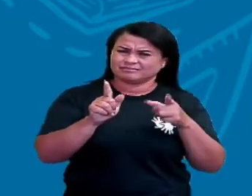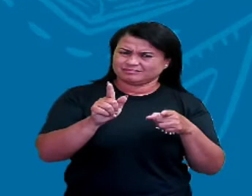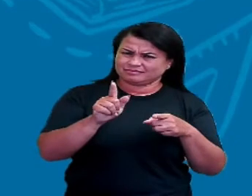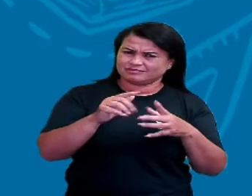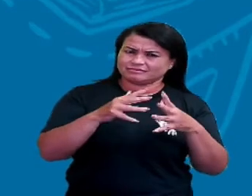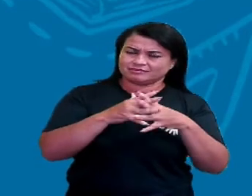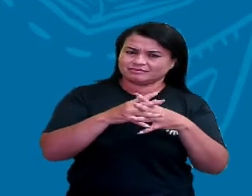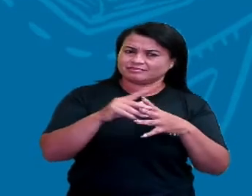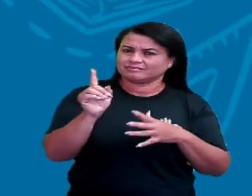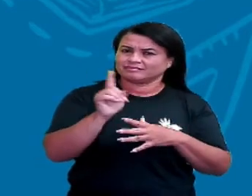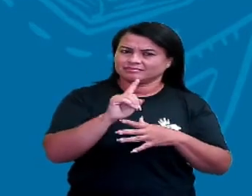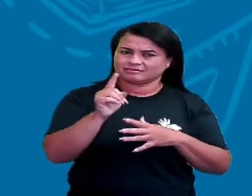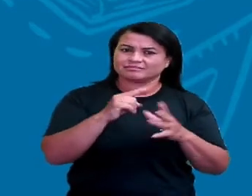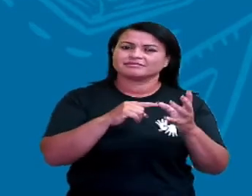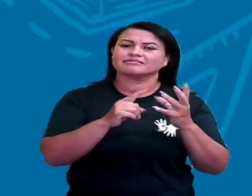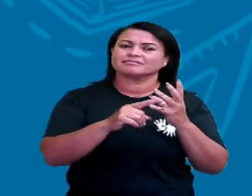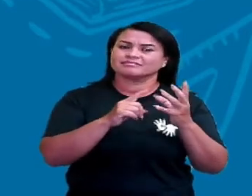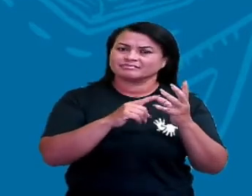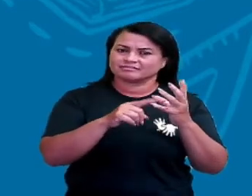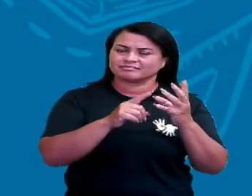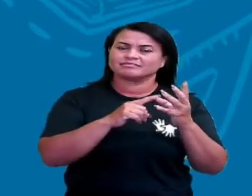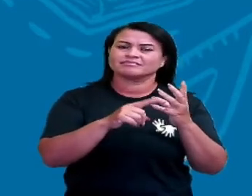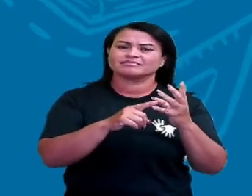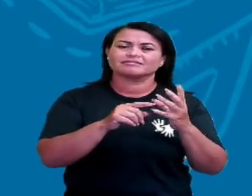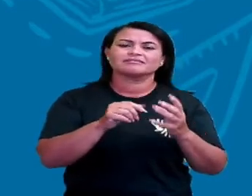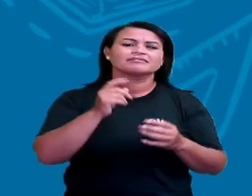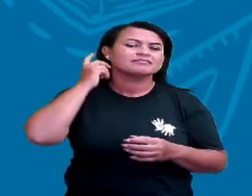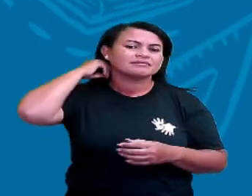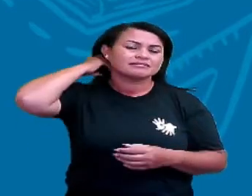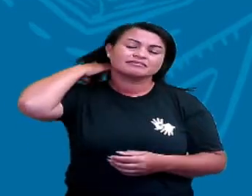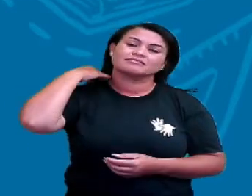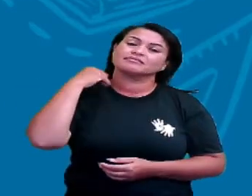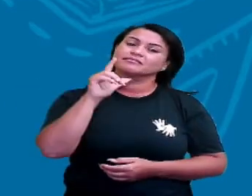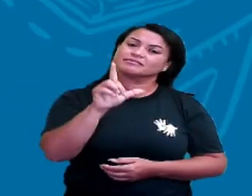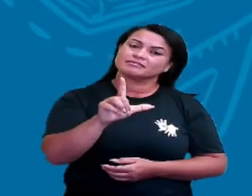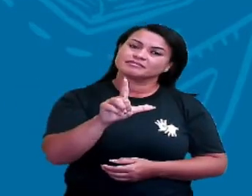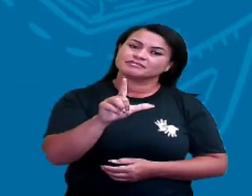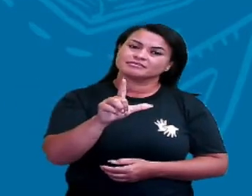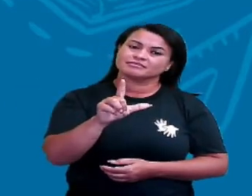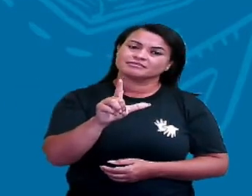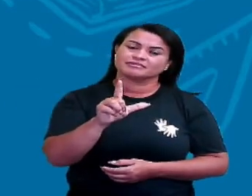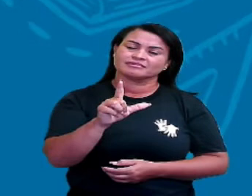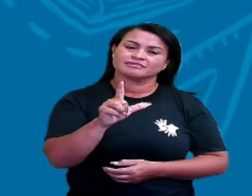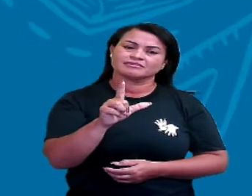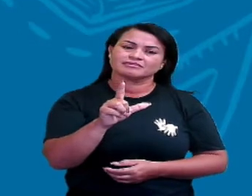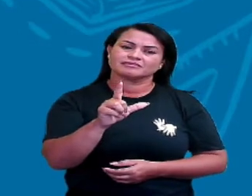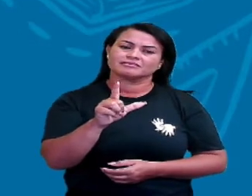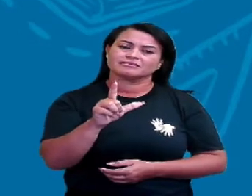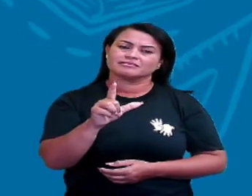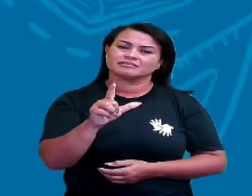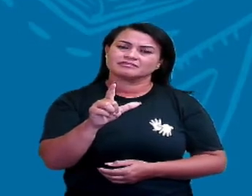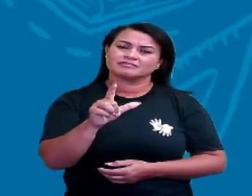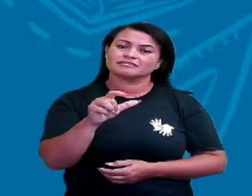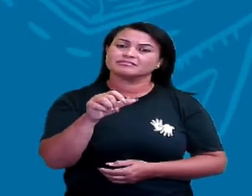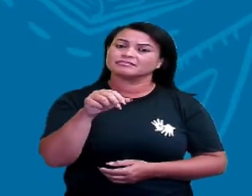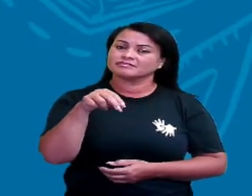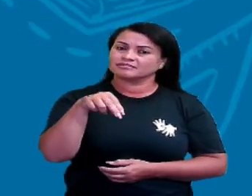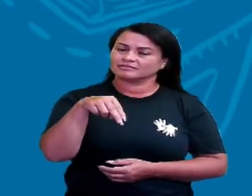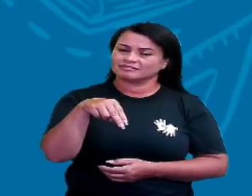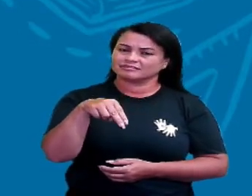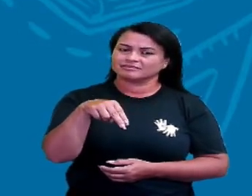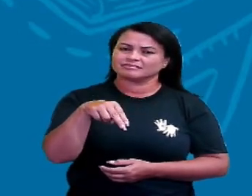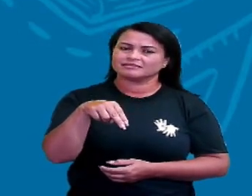crianças. Não é vogal, né? É a letra A. O L,